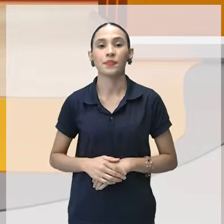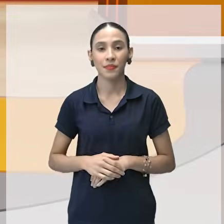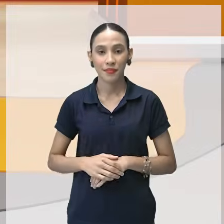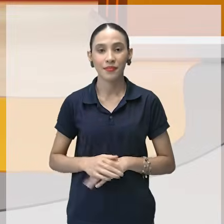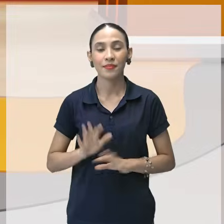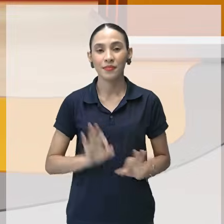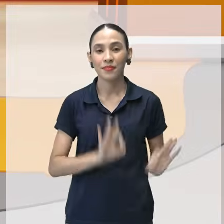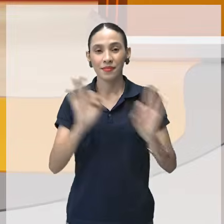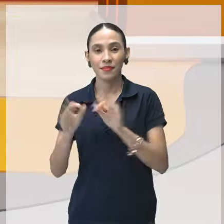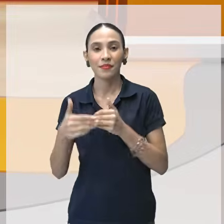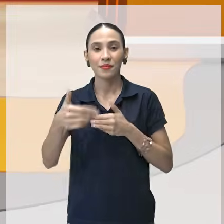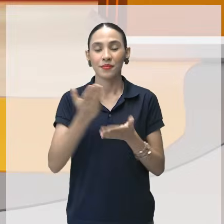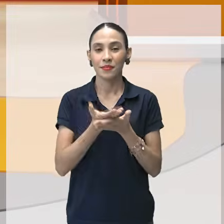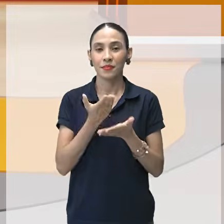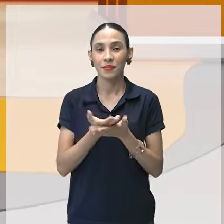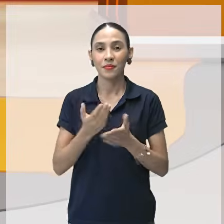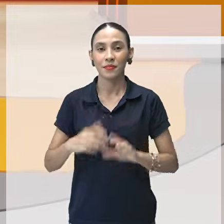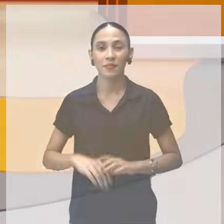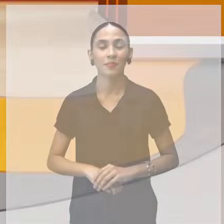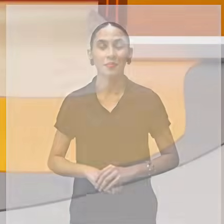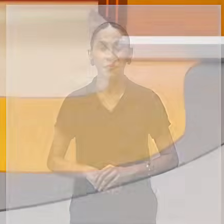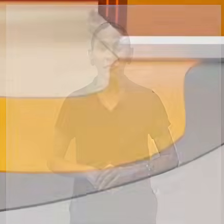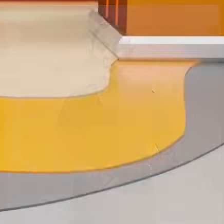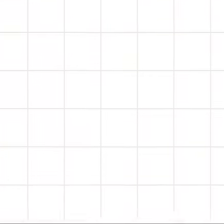histórico. Vamos à nossa aula?